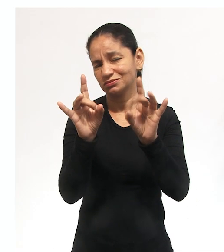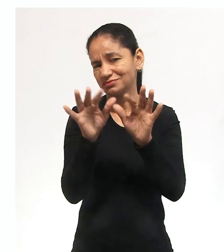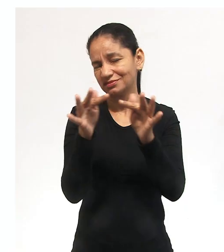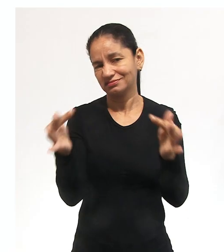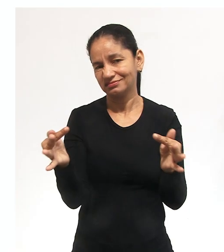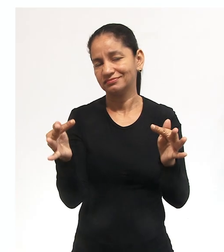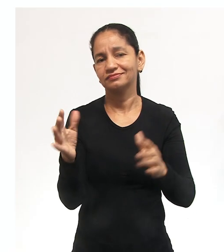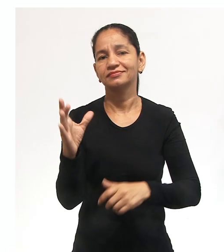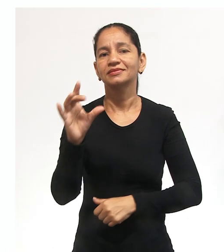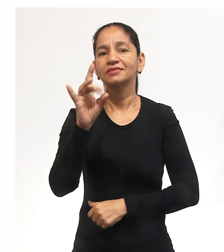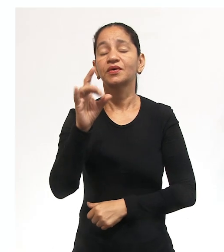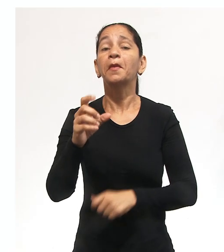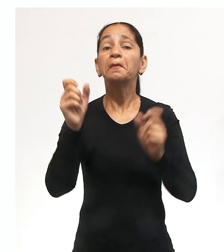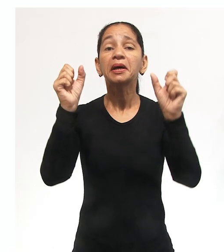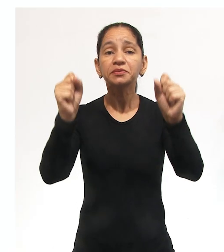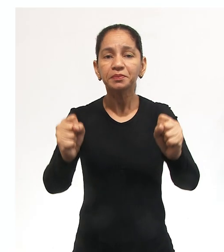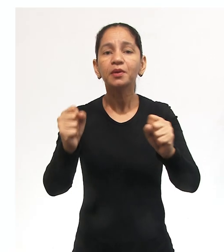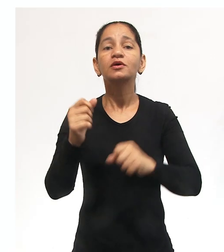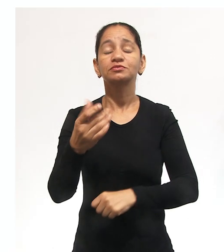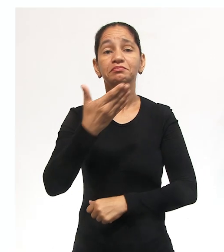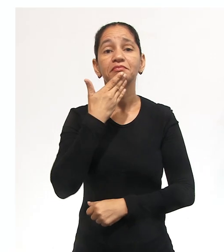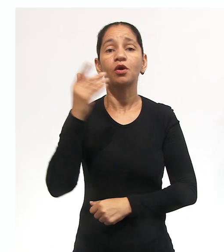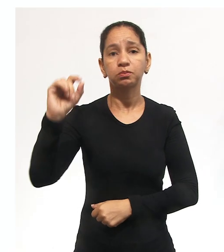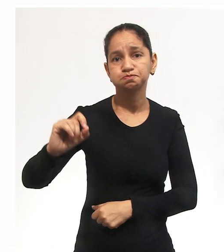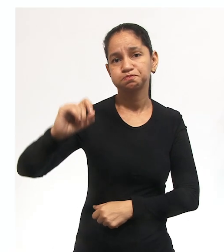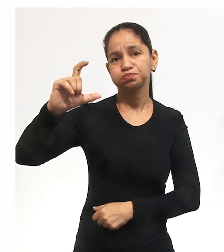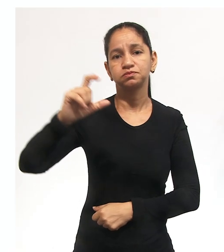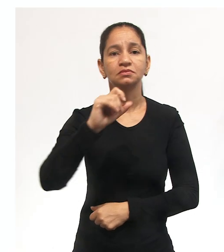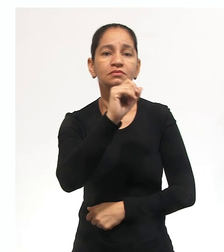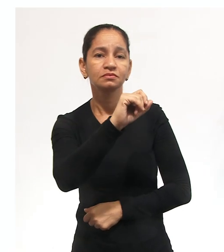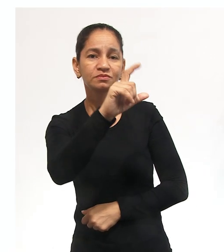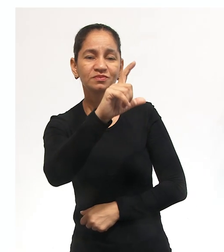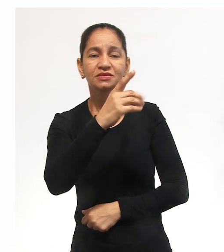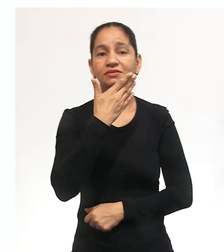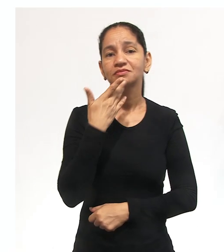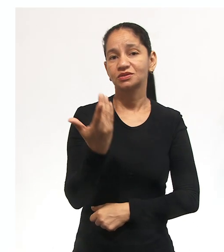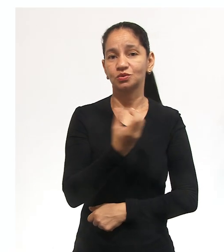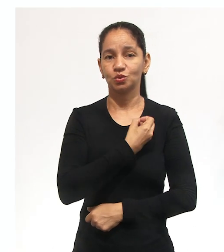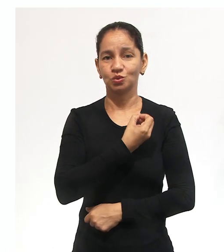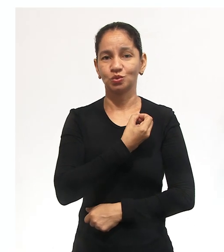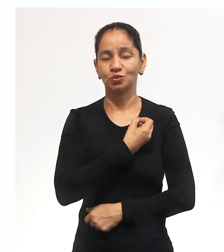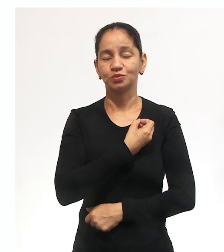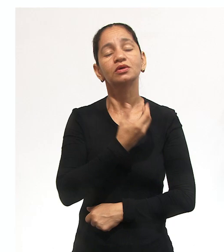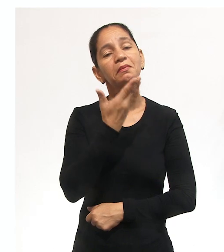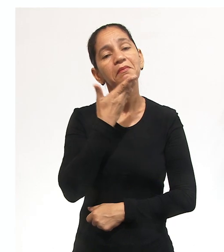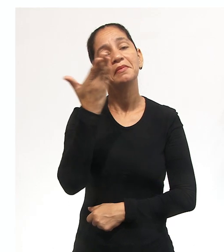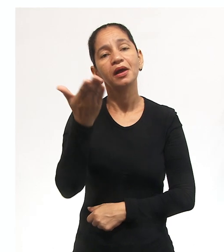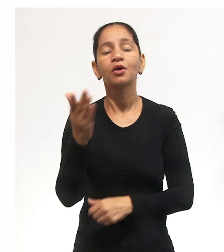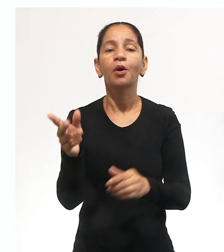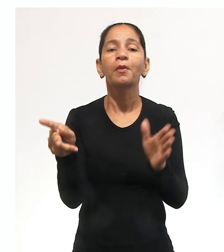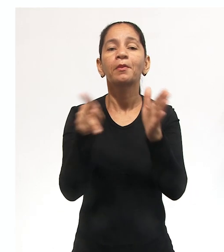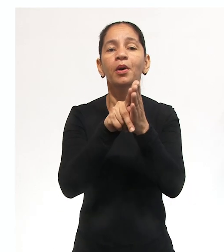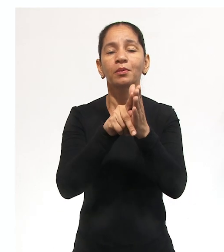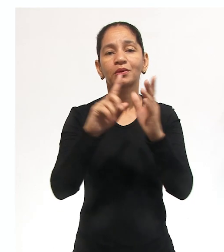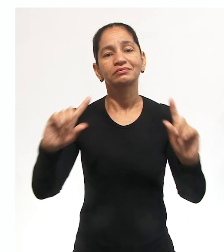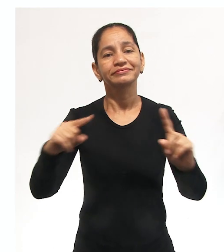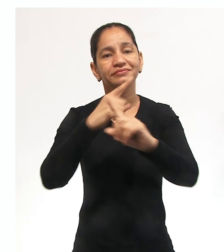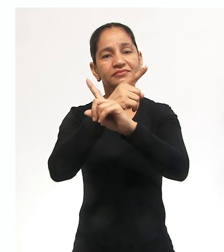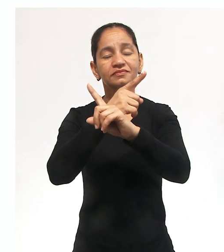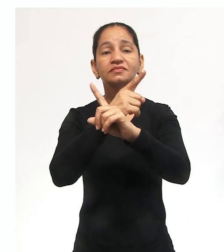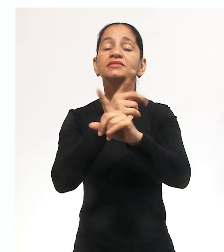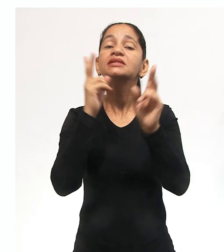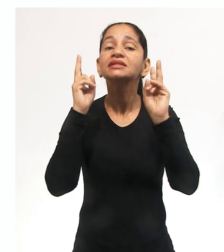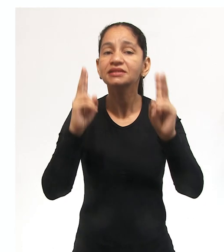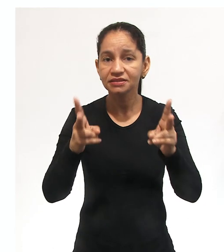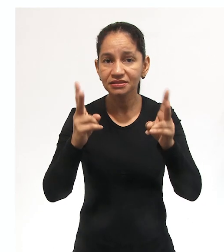gente tendo valores inteiros fica melhor para a gente fazer a regra, a propriedade da proporção, meio